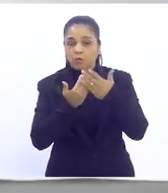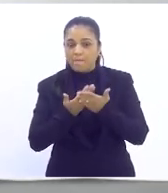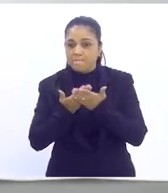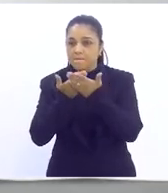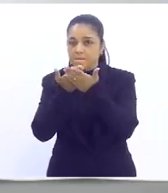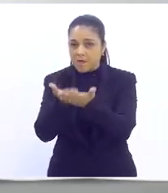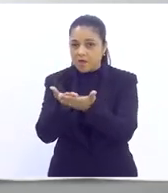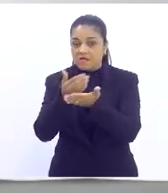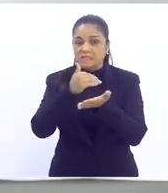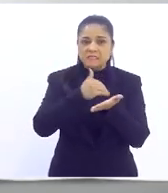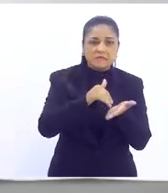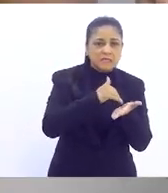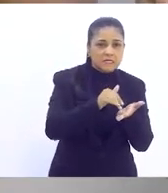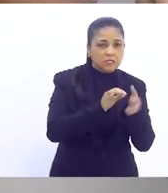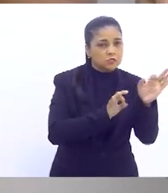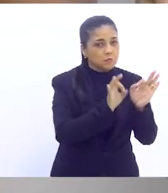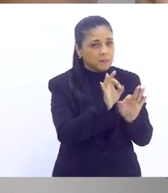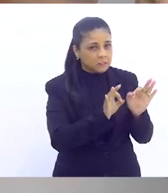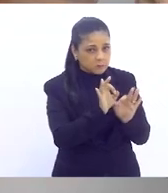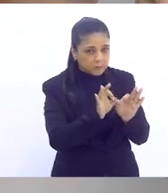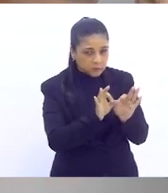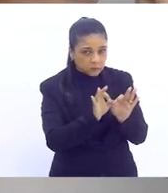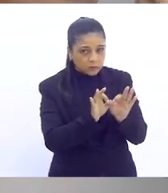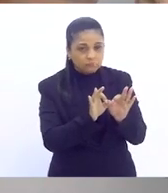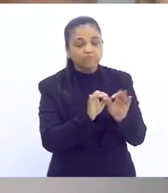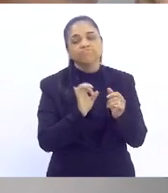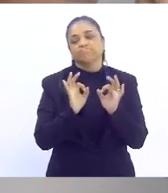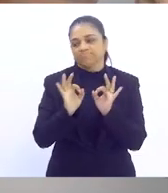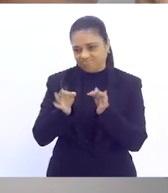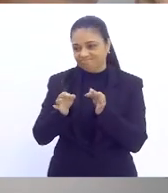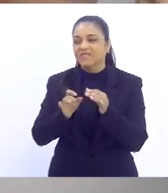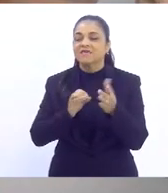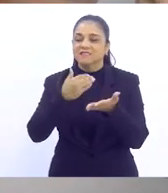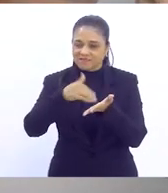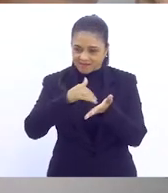onde Secretaria de planejamento Secretaria de planejamento